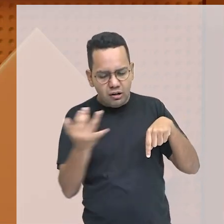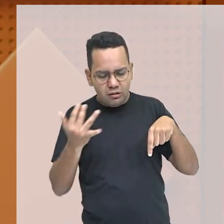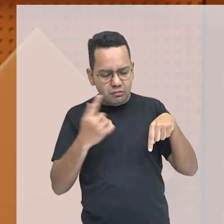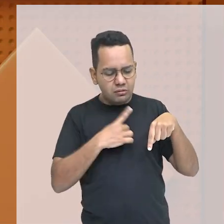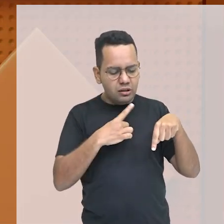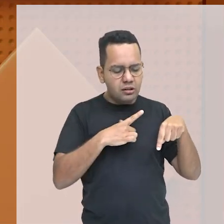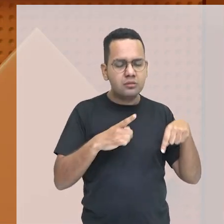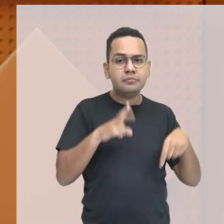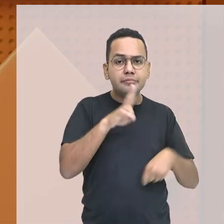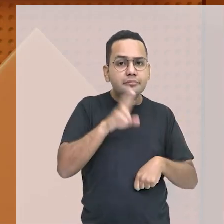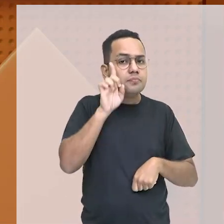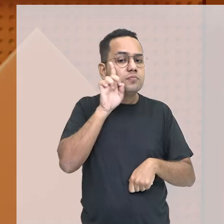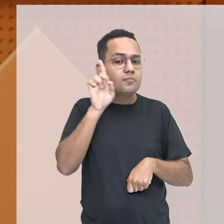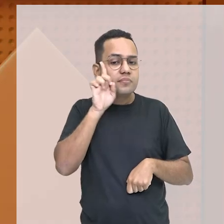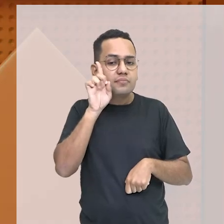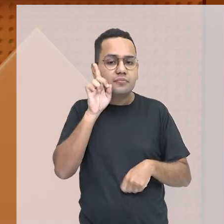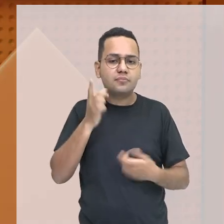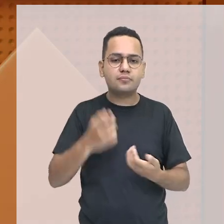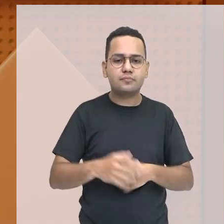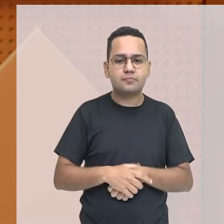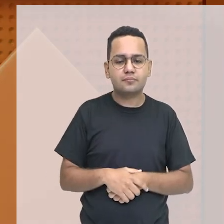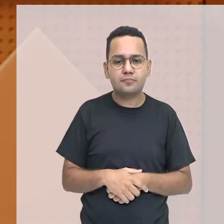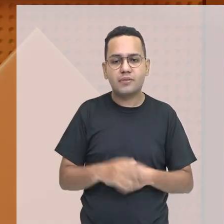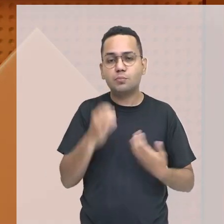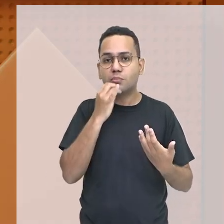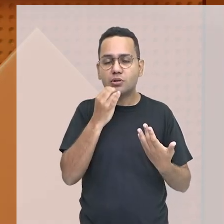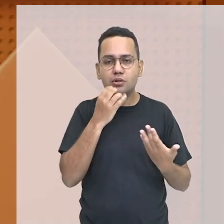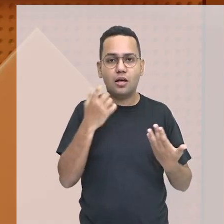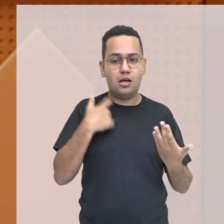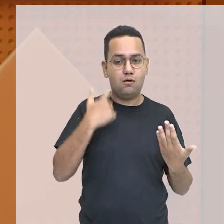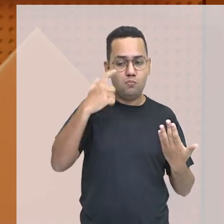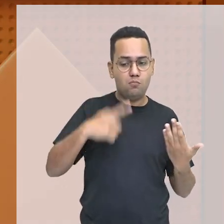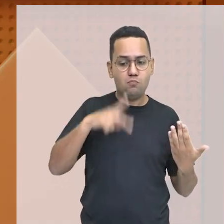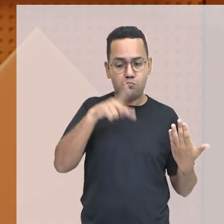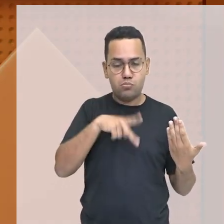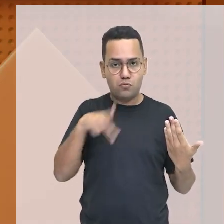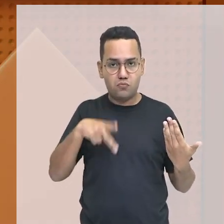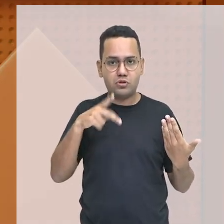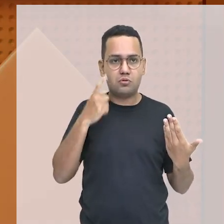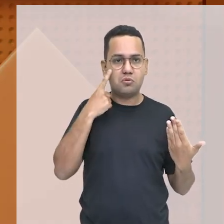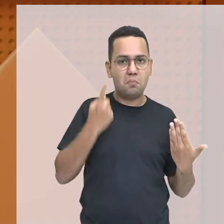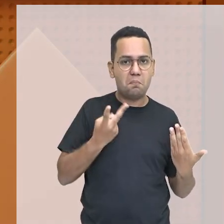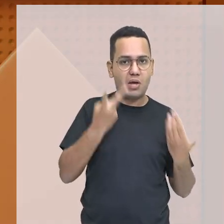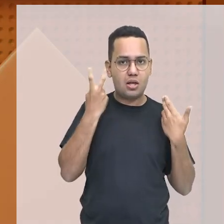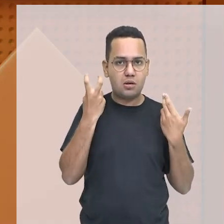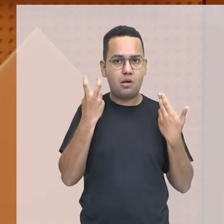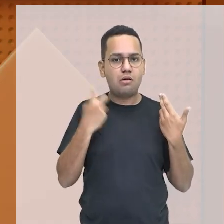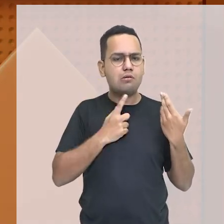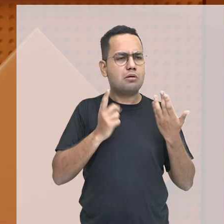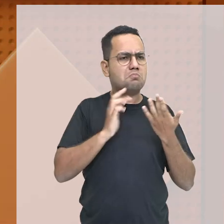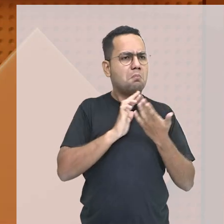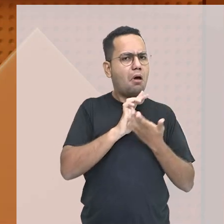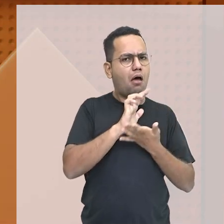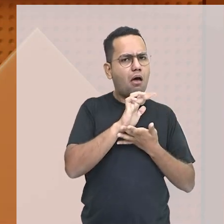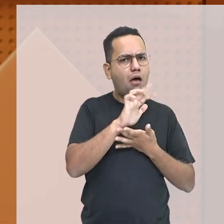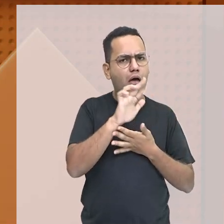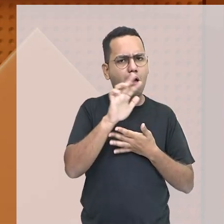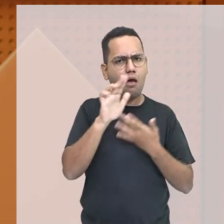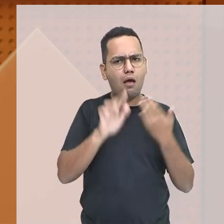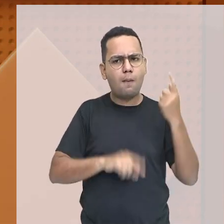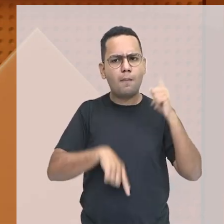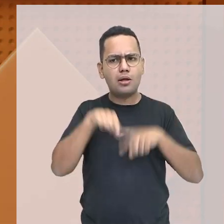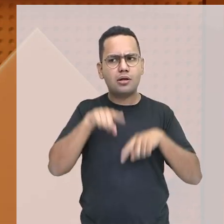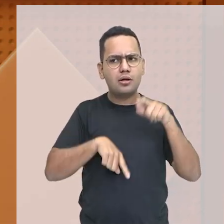uso, no dia a dia. Eu próprio estou vendo aqui, agora onde estou, uma série de materiais que necessitam aí